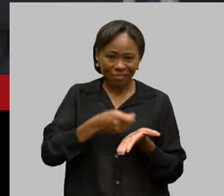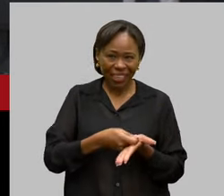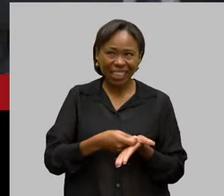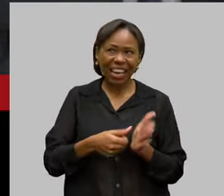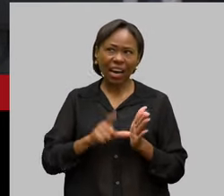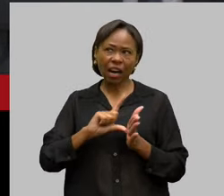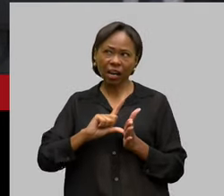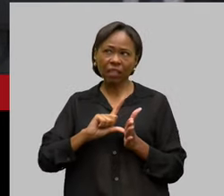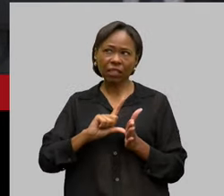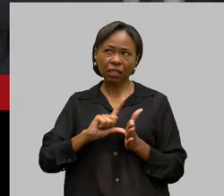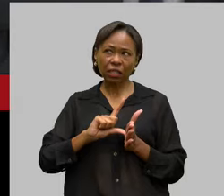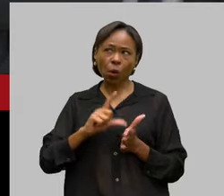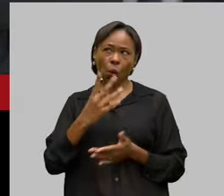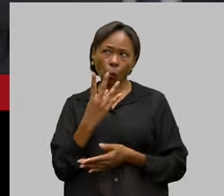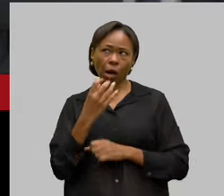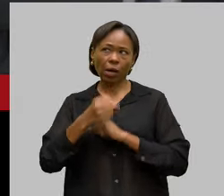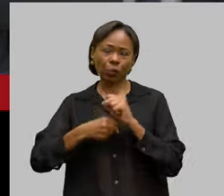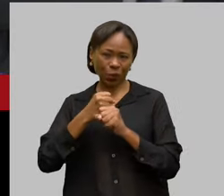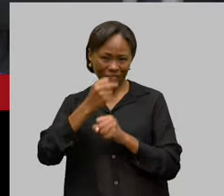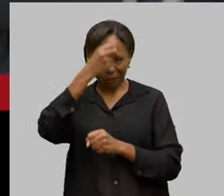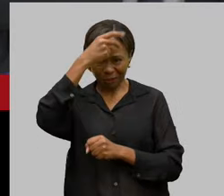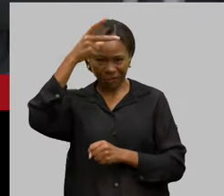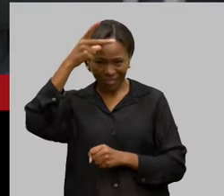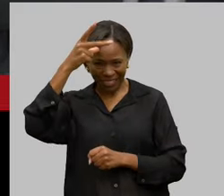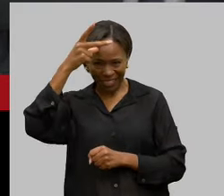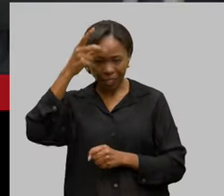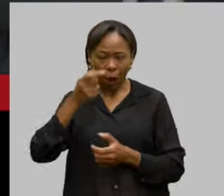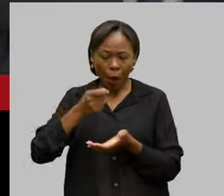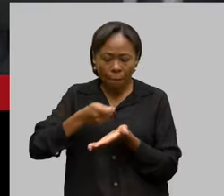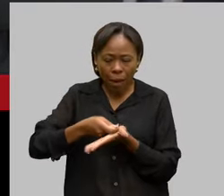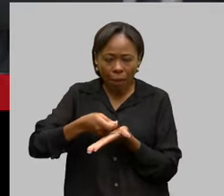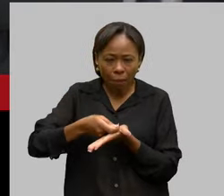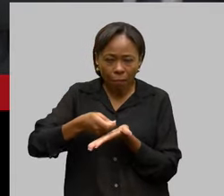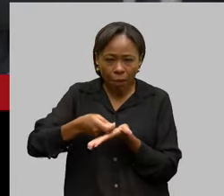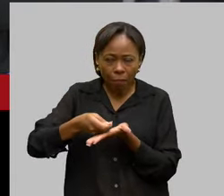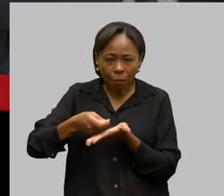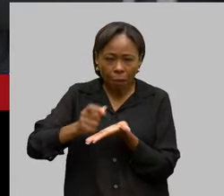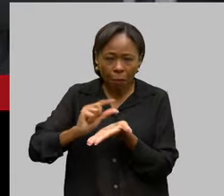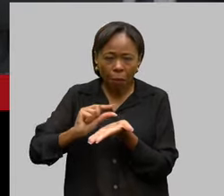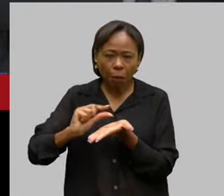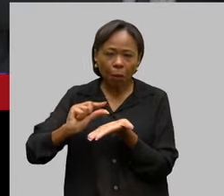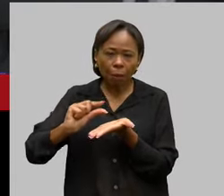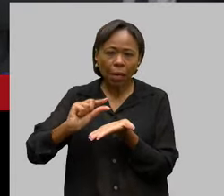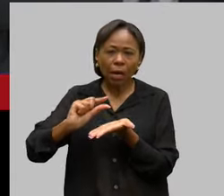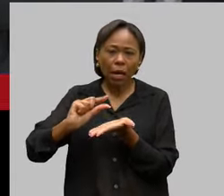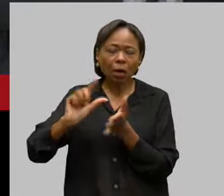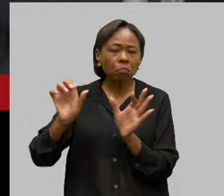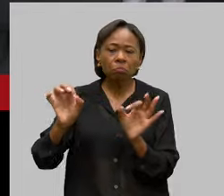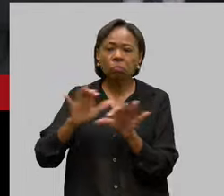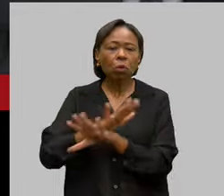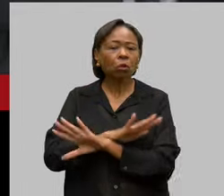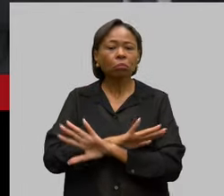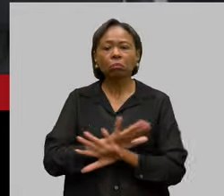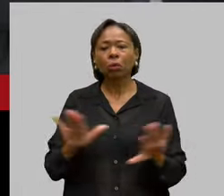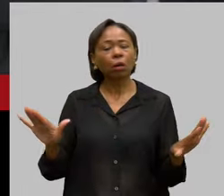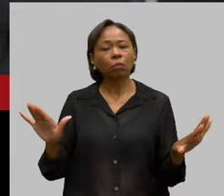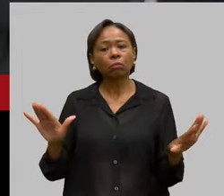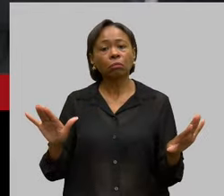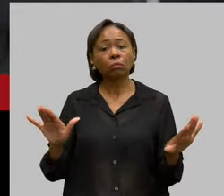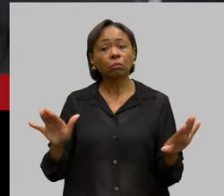anos ele colocava pouquinho para ele pagar aí ele embora para casa e deixava a conta isso é era